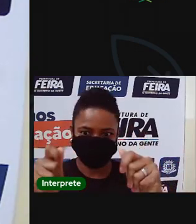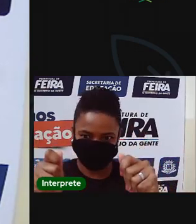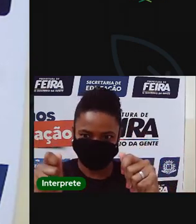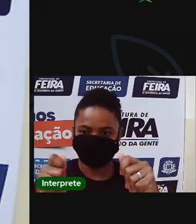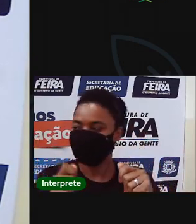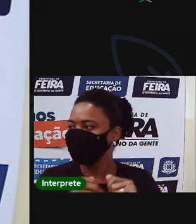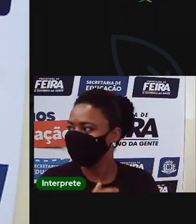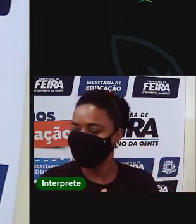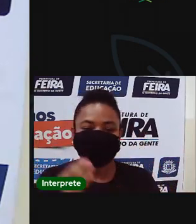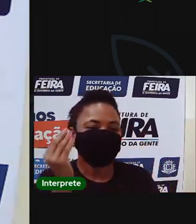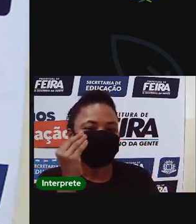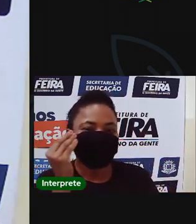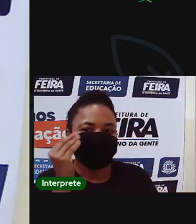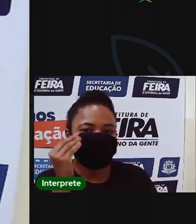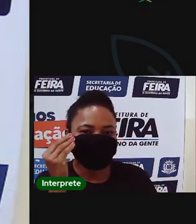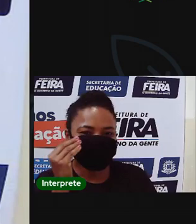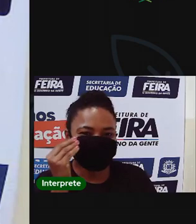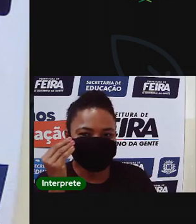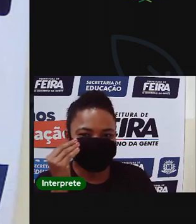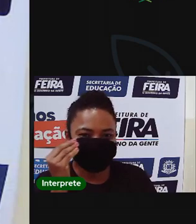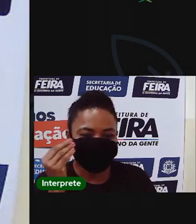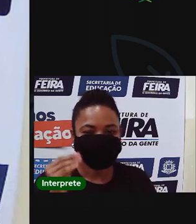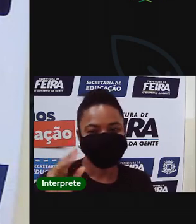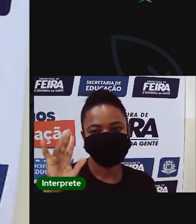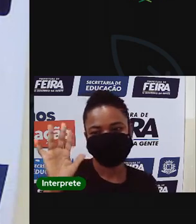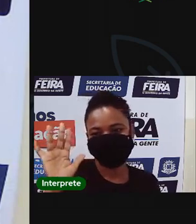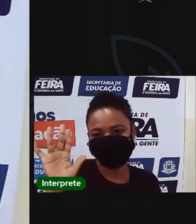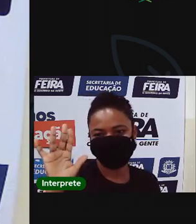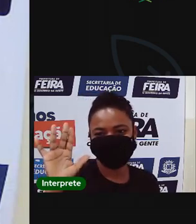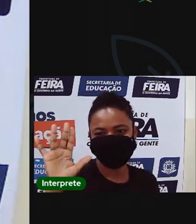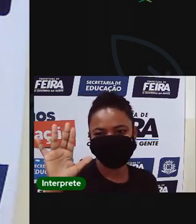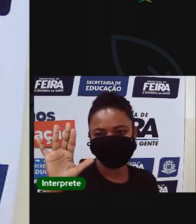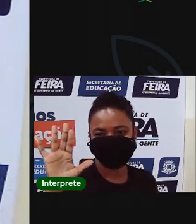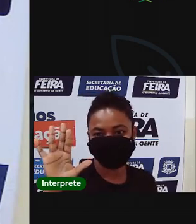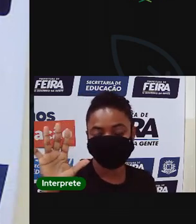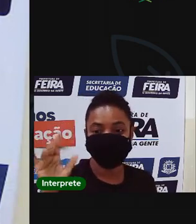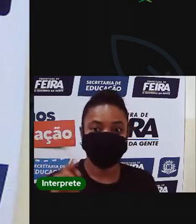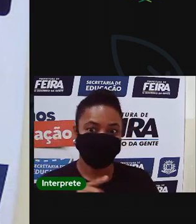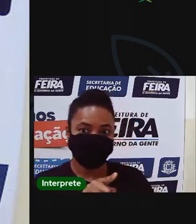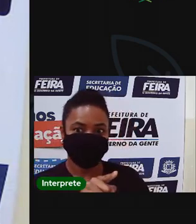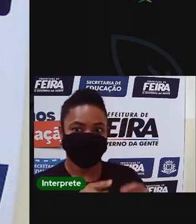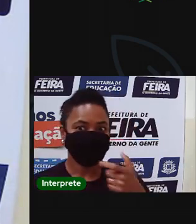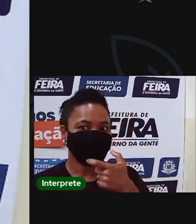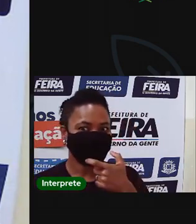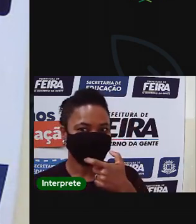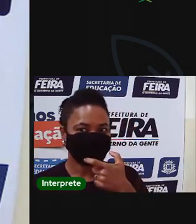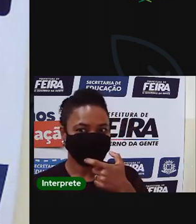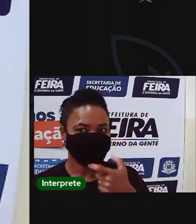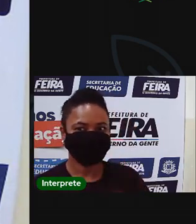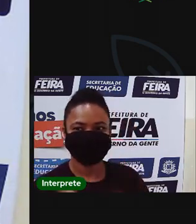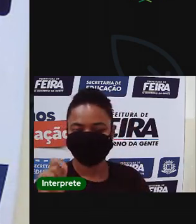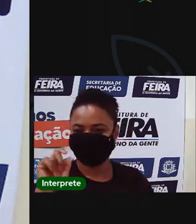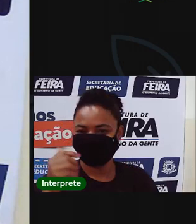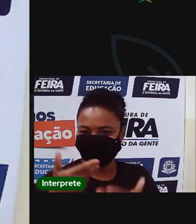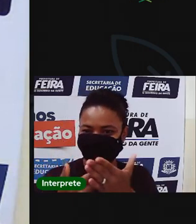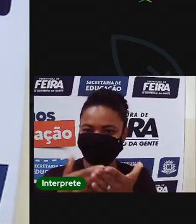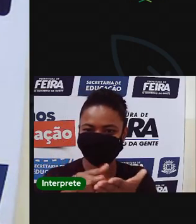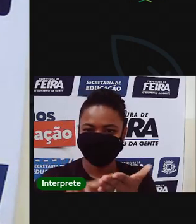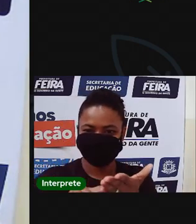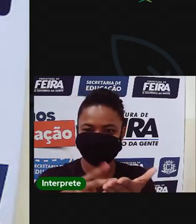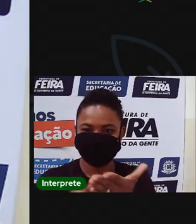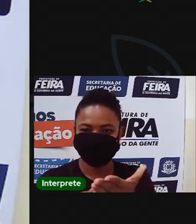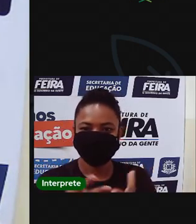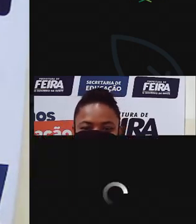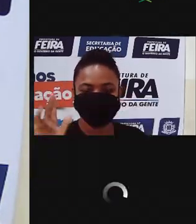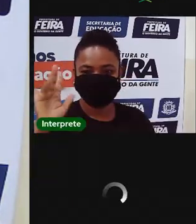mostrar aqui a plaquinha do goodbye, né? Do goodbye para todo mundo. Cadê Marília? Chegou